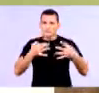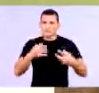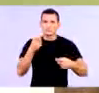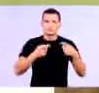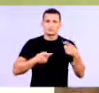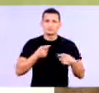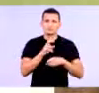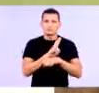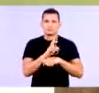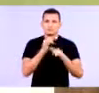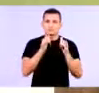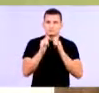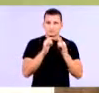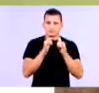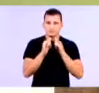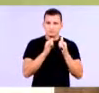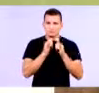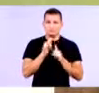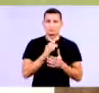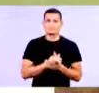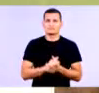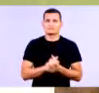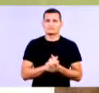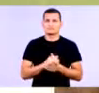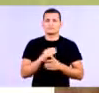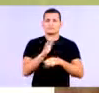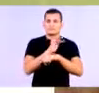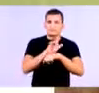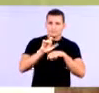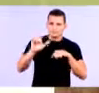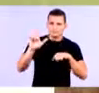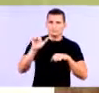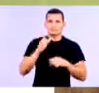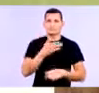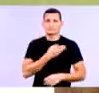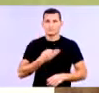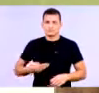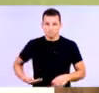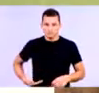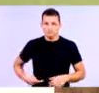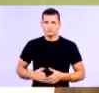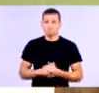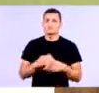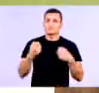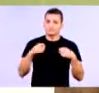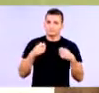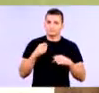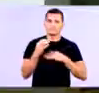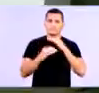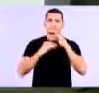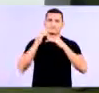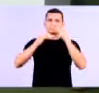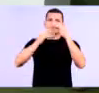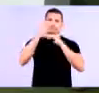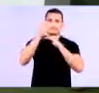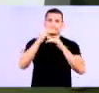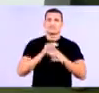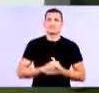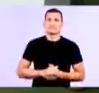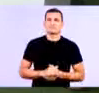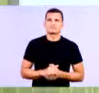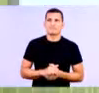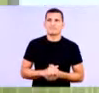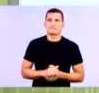de segurança da informação nos órgãos públicos federais. Então, olha só, a gente precisa ainda evoluir muito nisso, né? Demais,